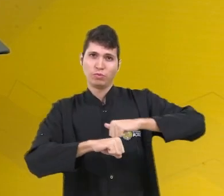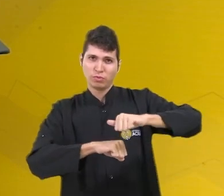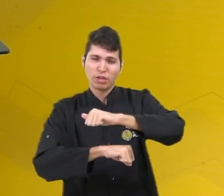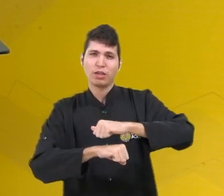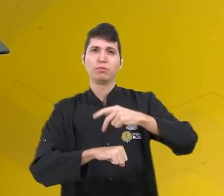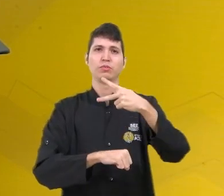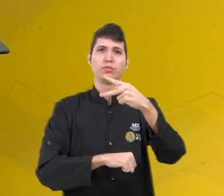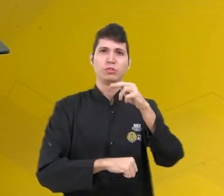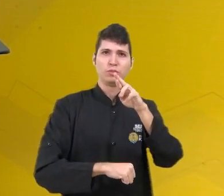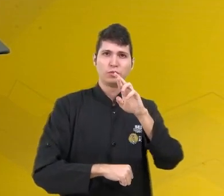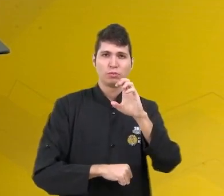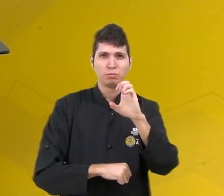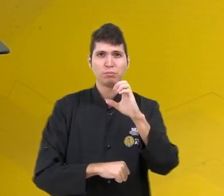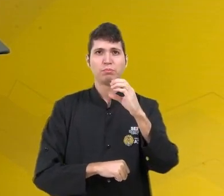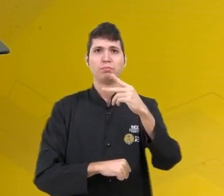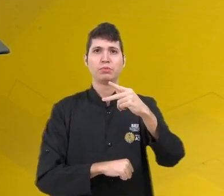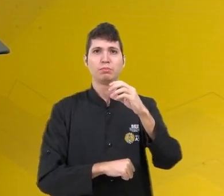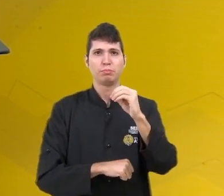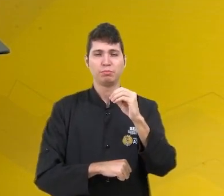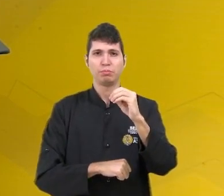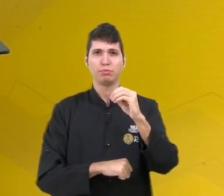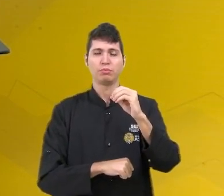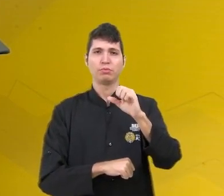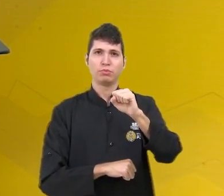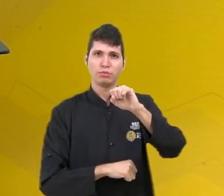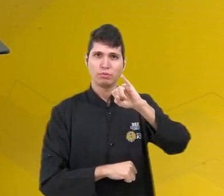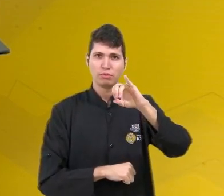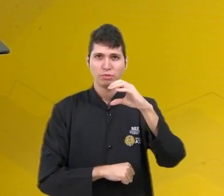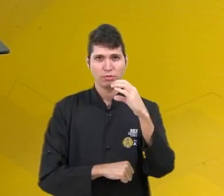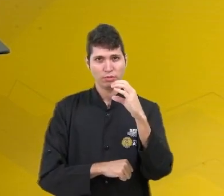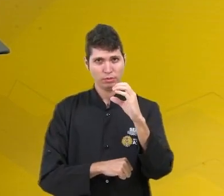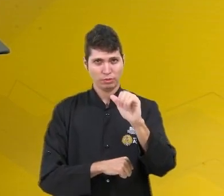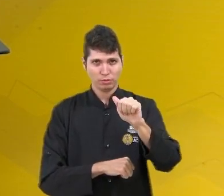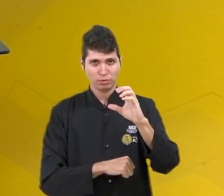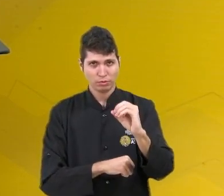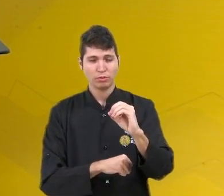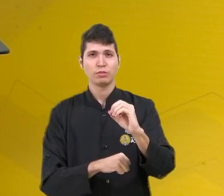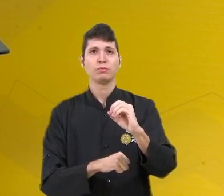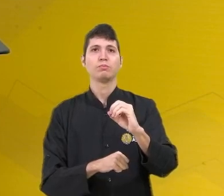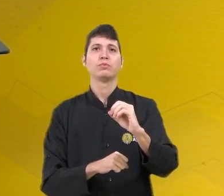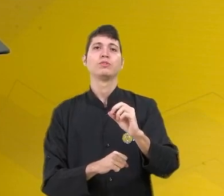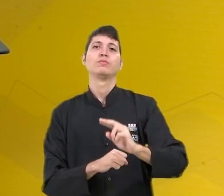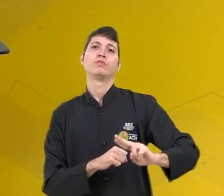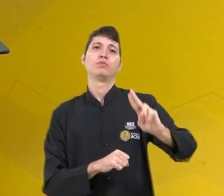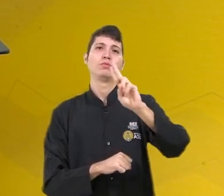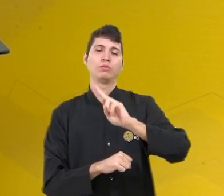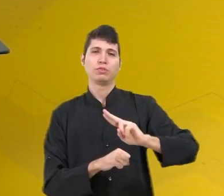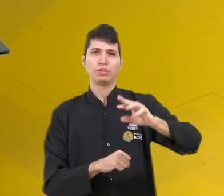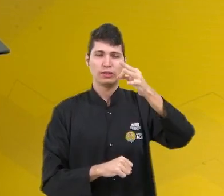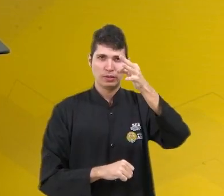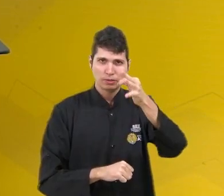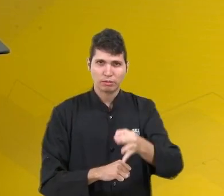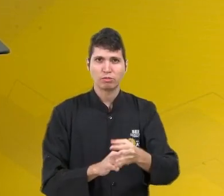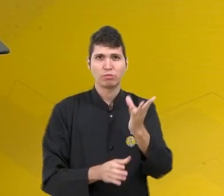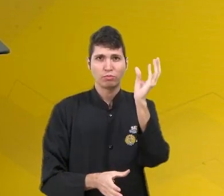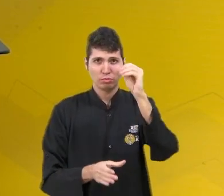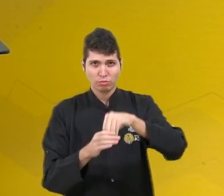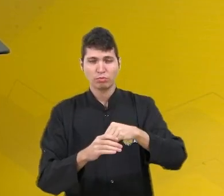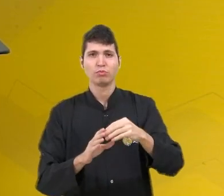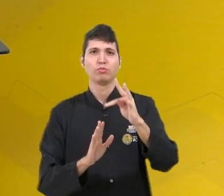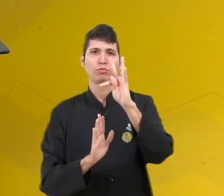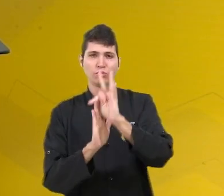Para articular melhor, né, o seu texto dissertativo argumentativo. Essa competência ela vale 200